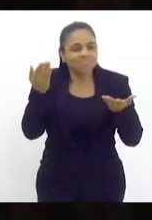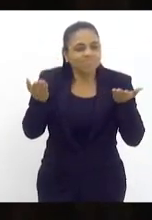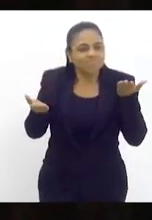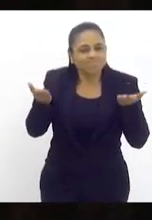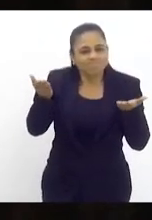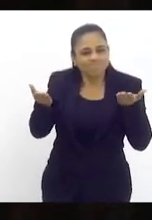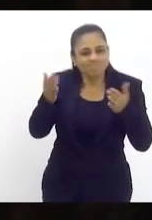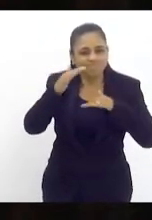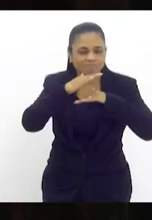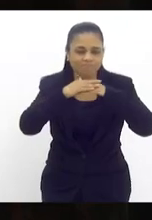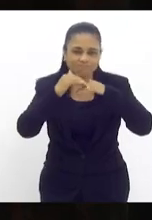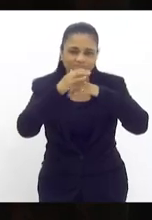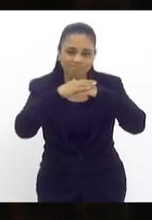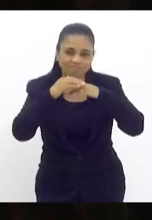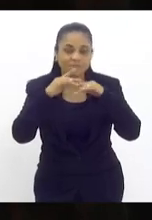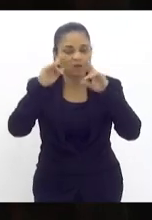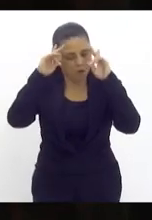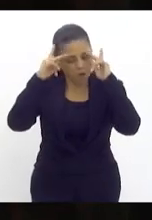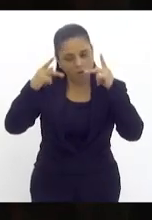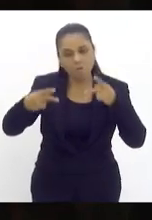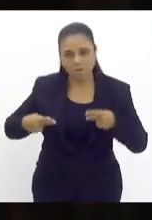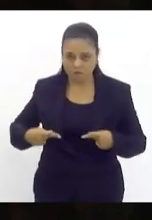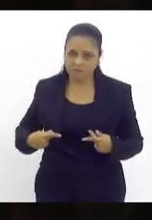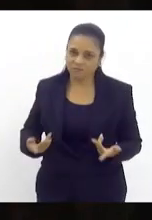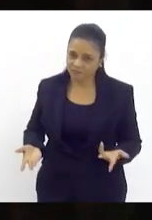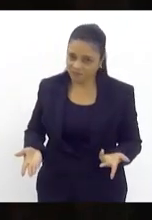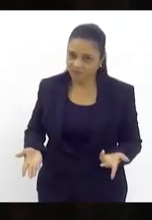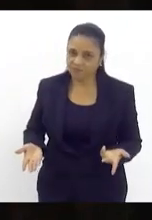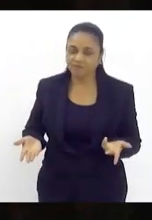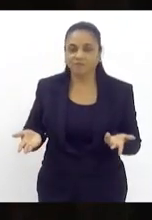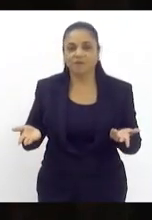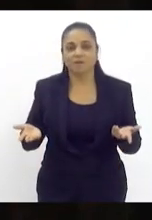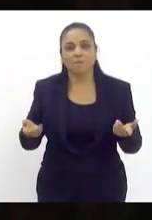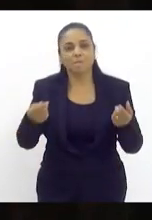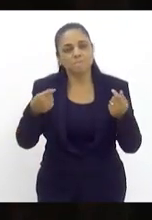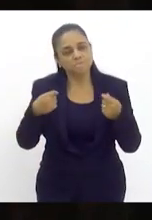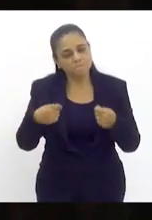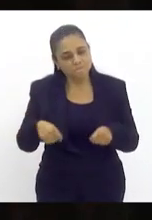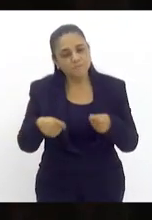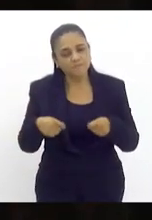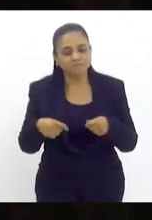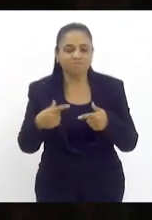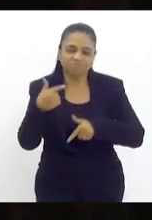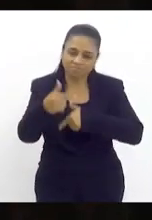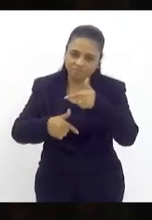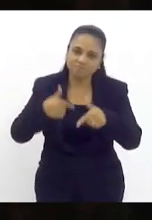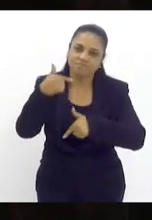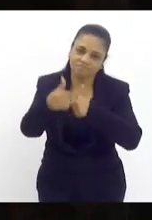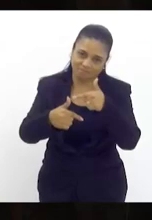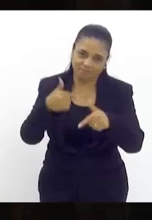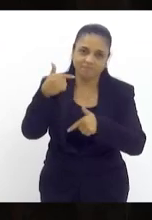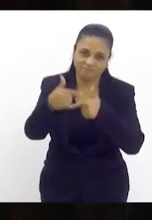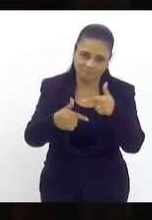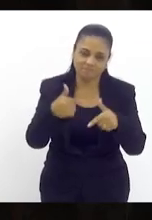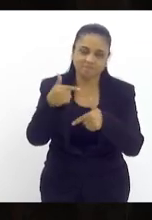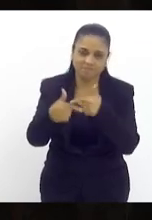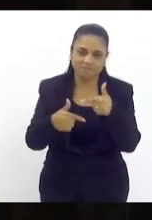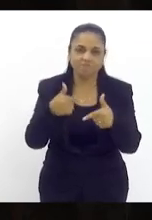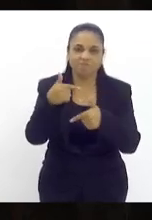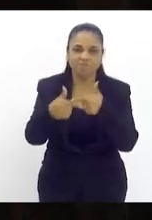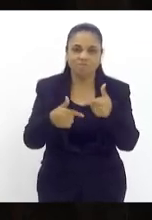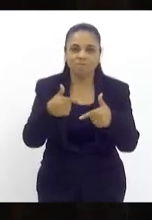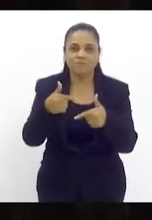é uma forma de humanidade também, não é? Então, nós fazíamos esse trabalho, né? Fizemos esse trabalho